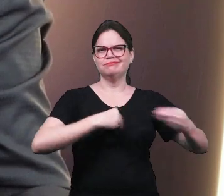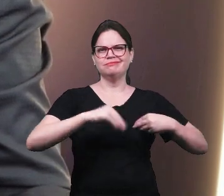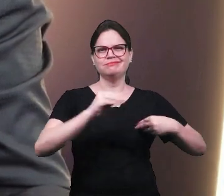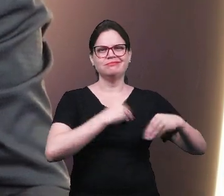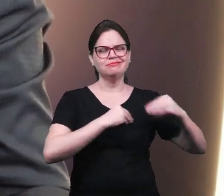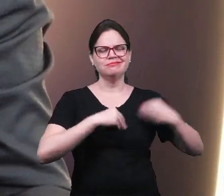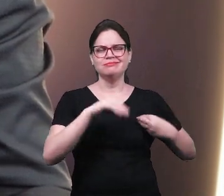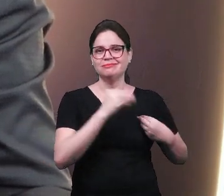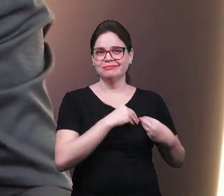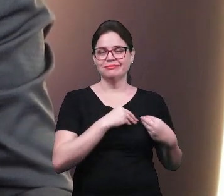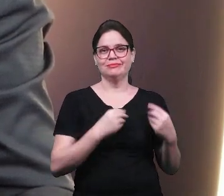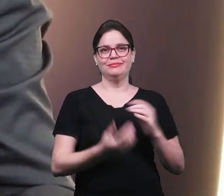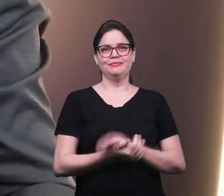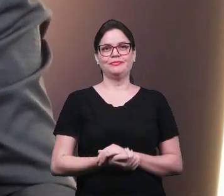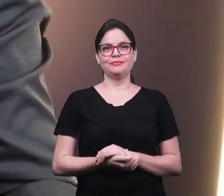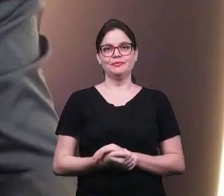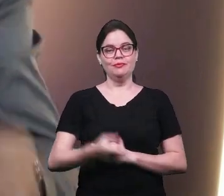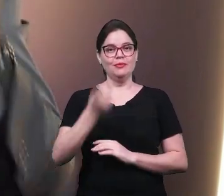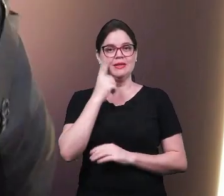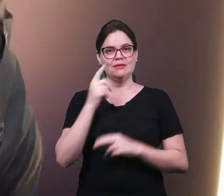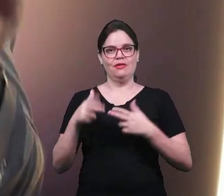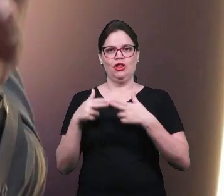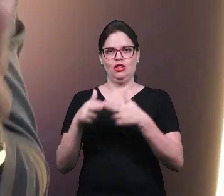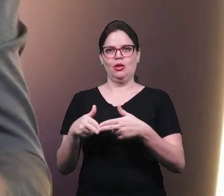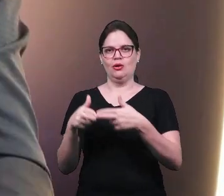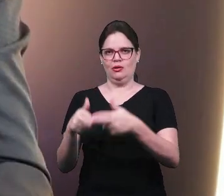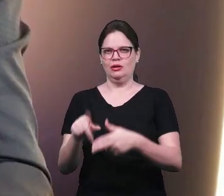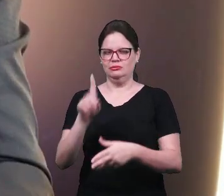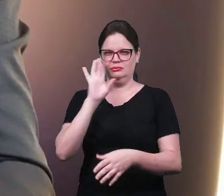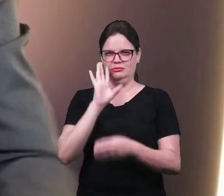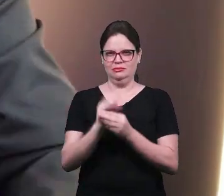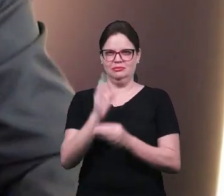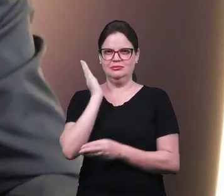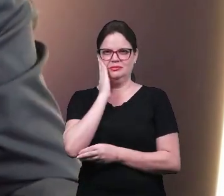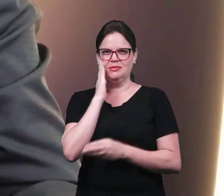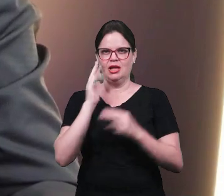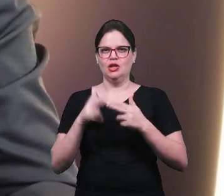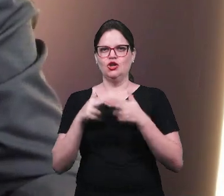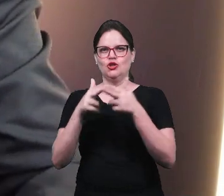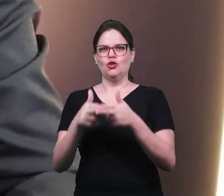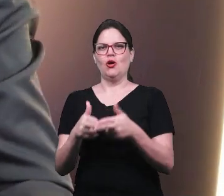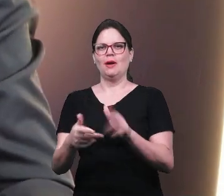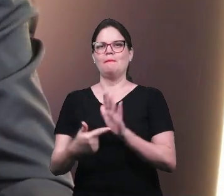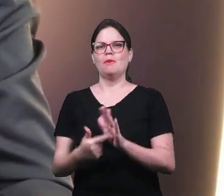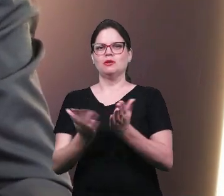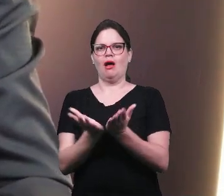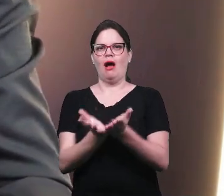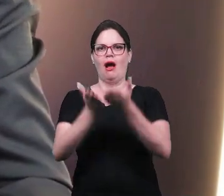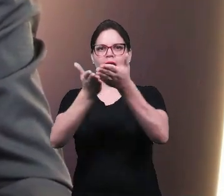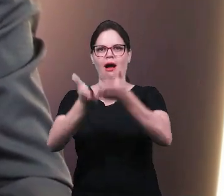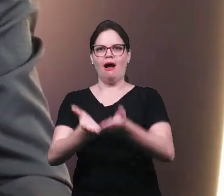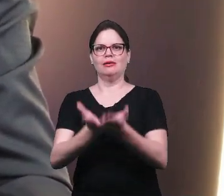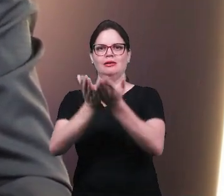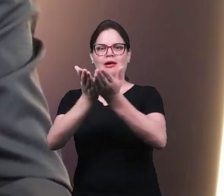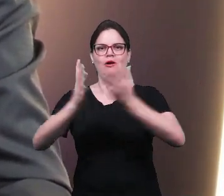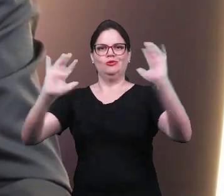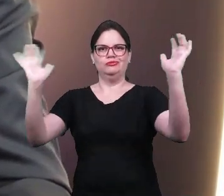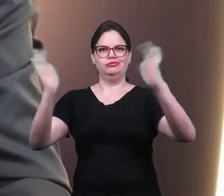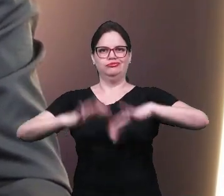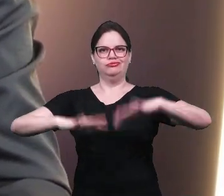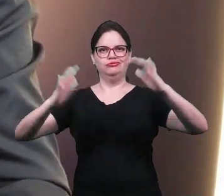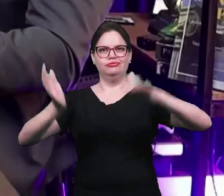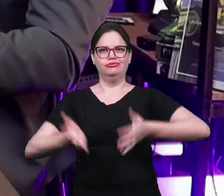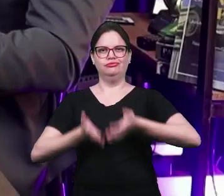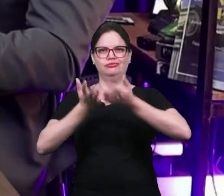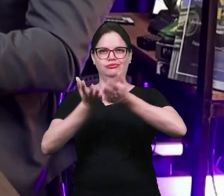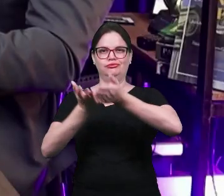que quando nós falamos de Noé, e muitos aqui estão familiarizados, né? Noé fala da arca, do dilúvio, nós vamos ver que